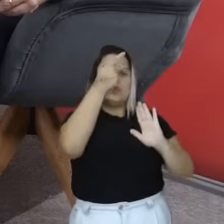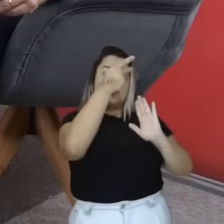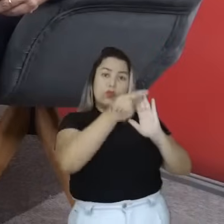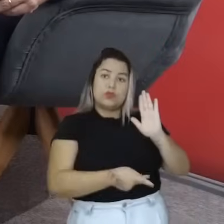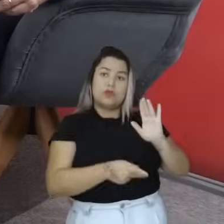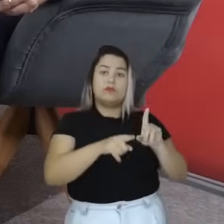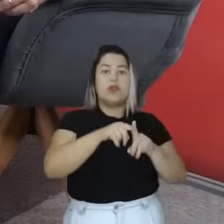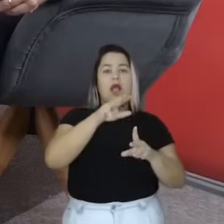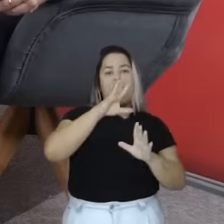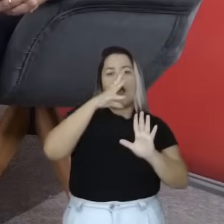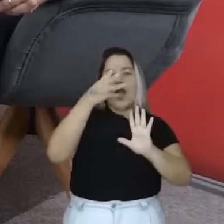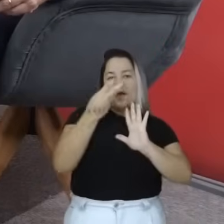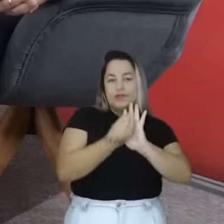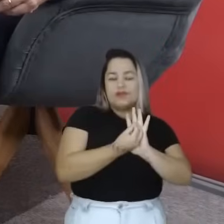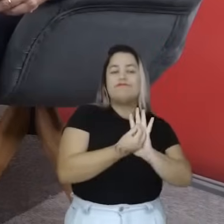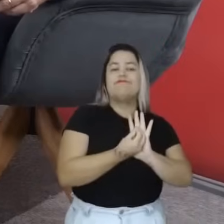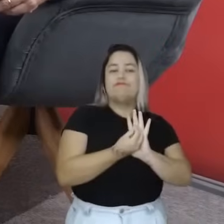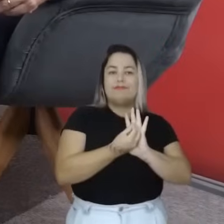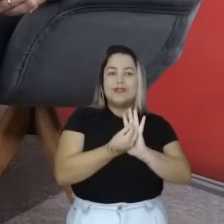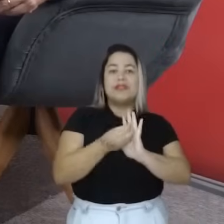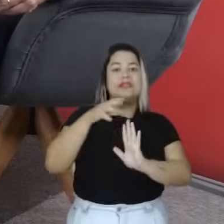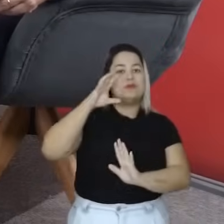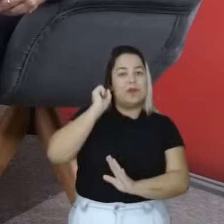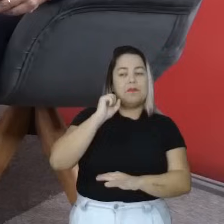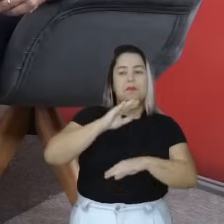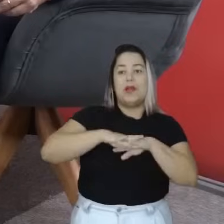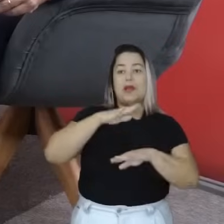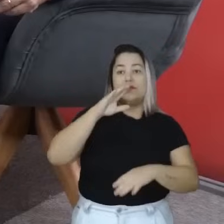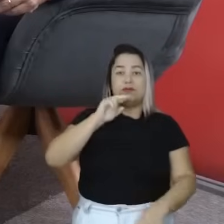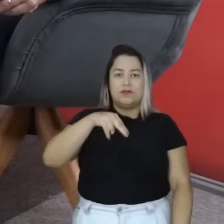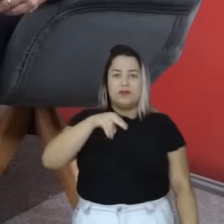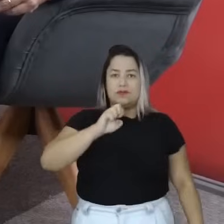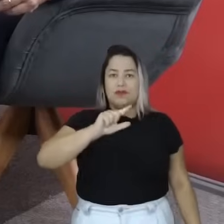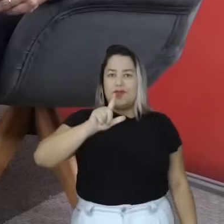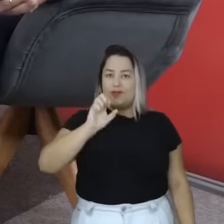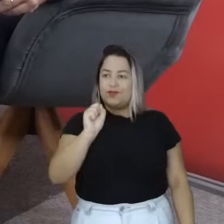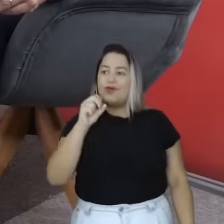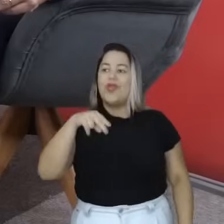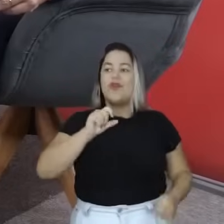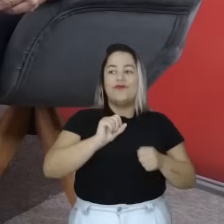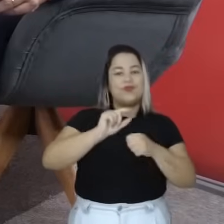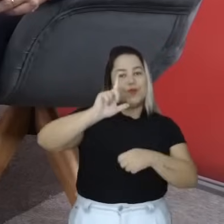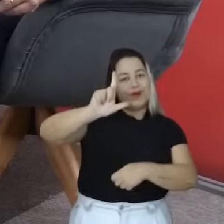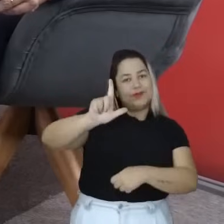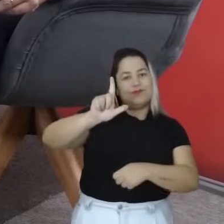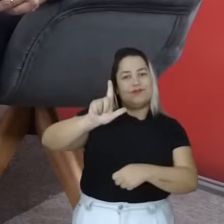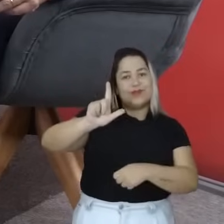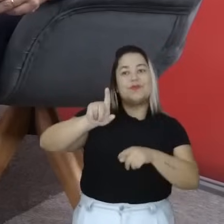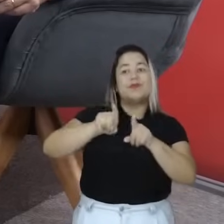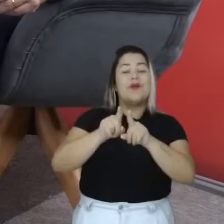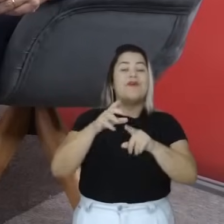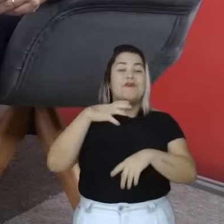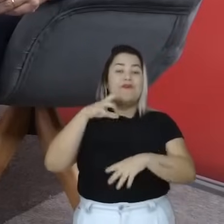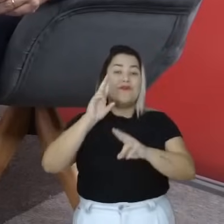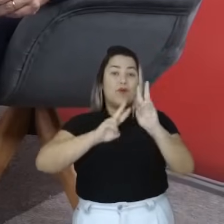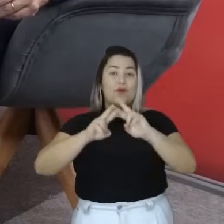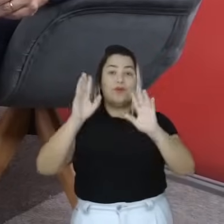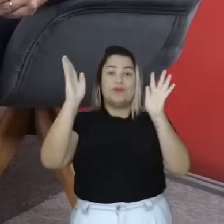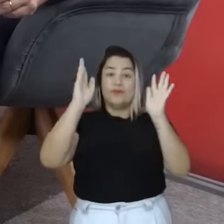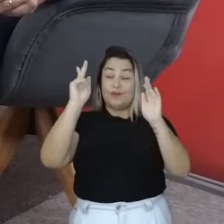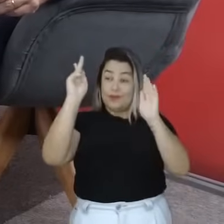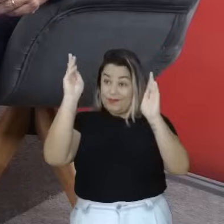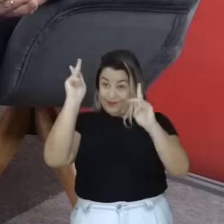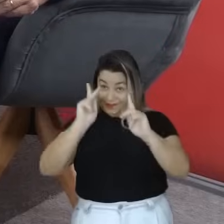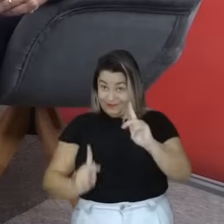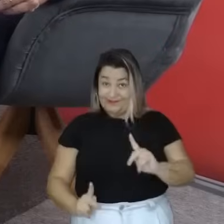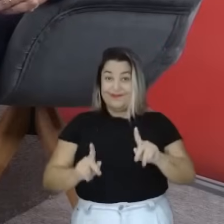para a Amazônia, queria ouvir mais. O Nelson também disse, eu fiz o L, foi para isso, para o Brasil feliz de novo. João de Souza também colocou,